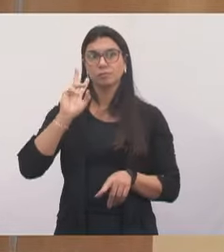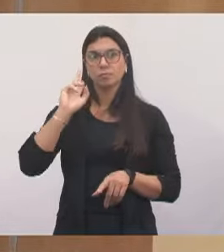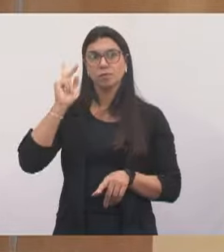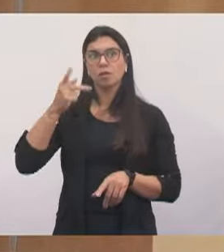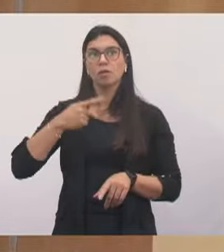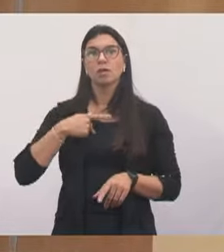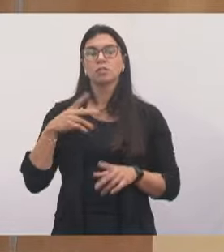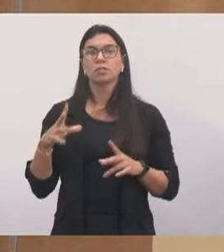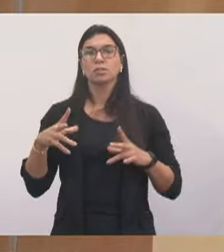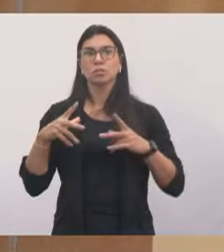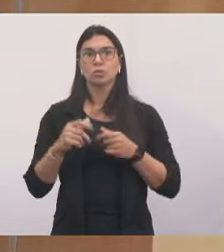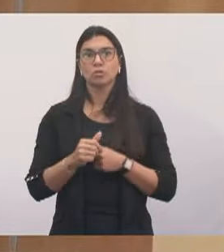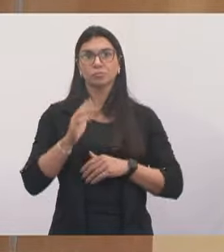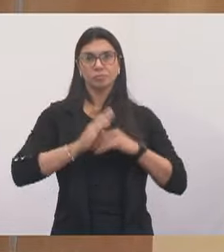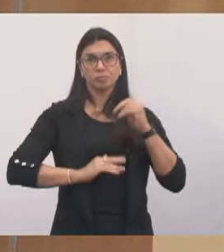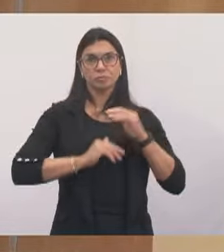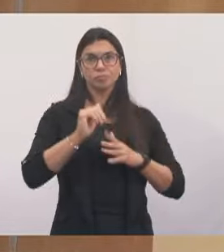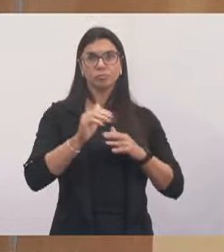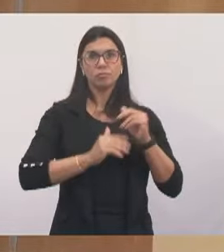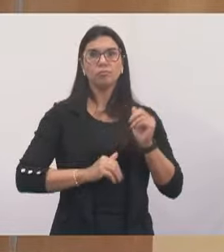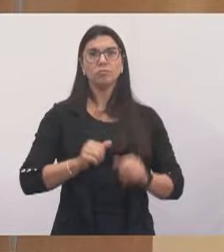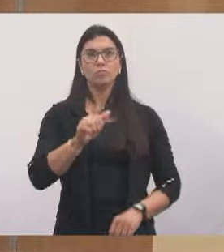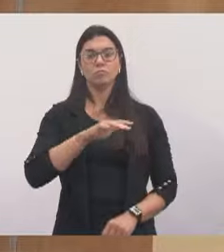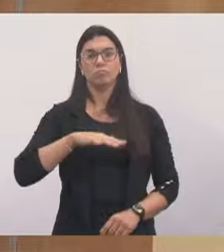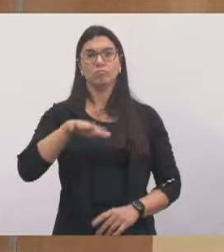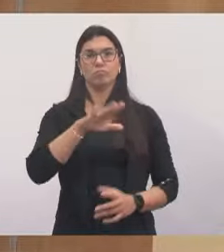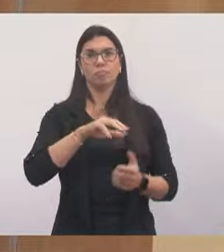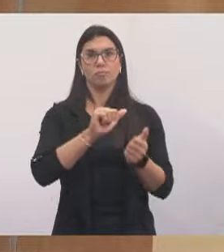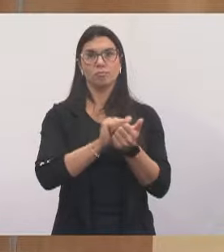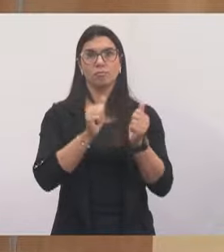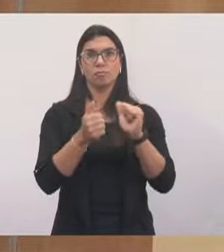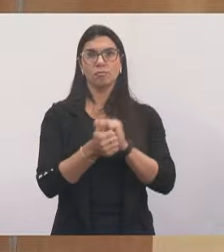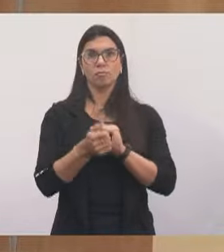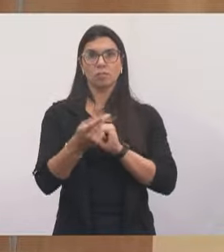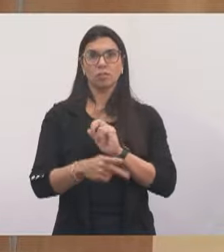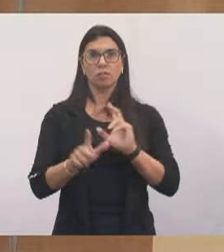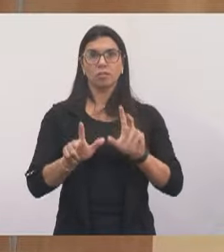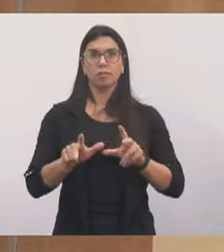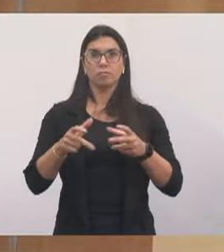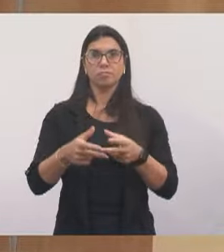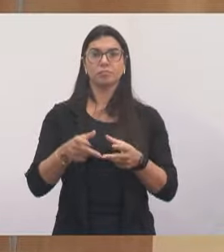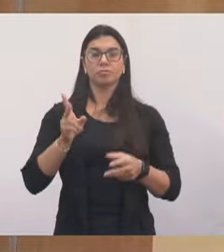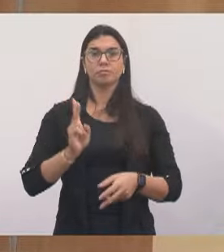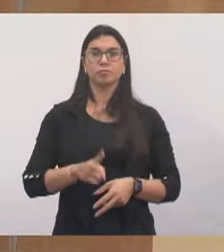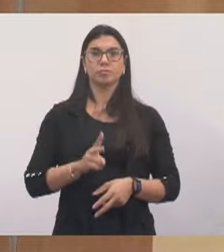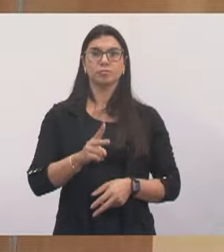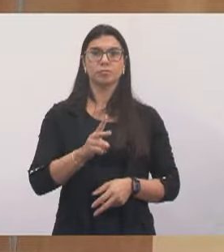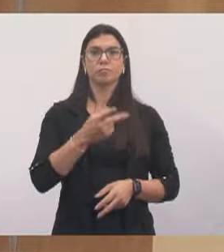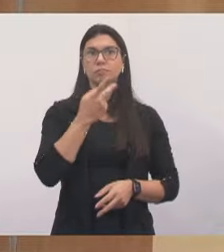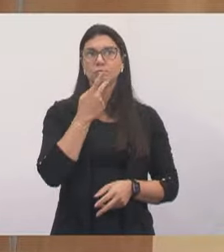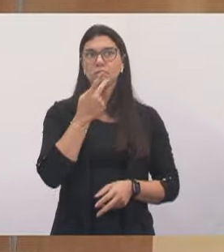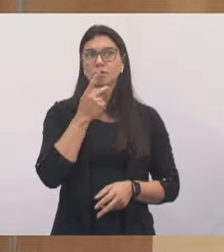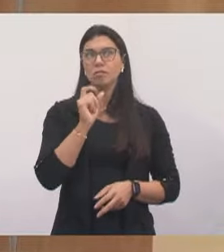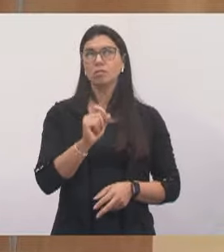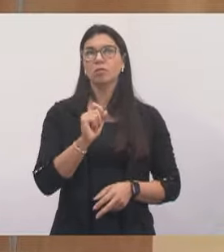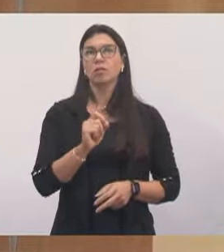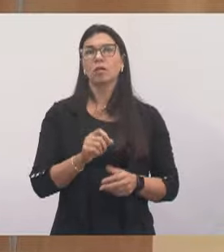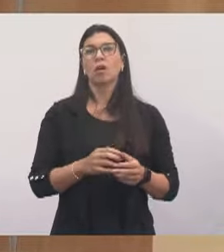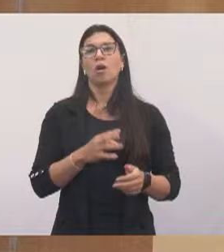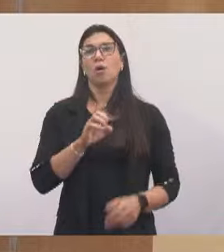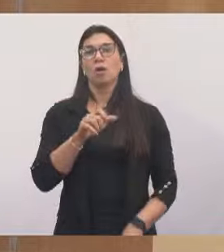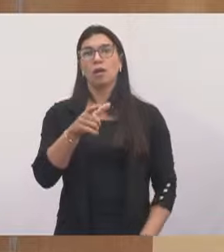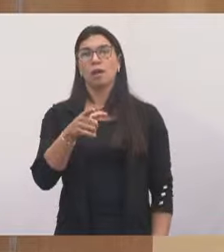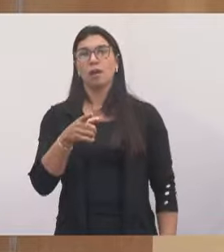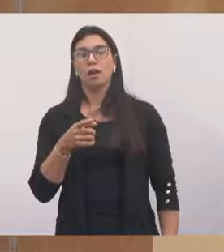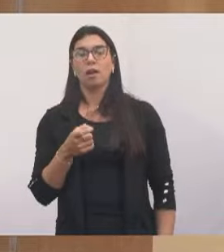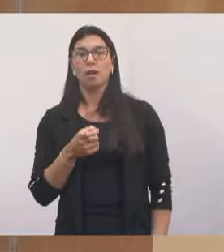atletas e clubes dessa cidade. Porque essa casa sempre levantou, desde a época do ex-vereador Nem da Liga, tudo que se falava